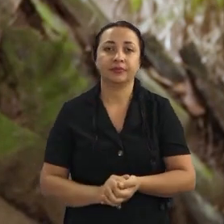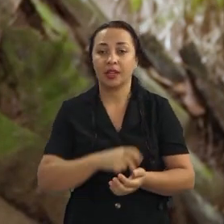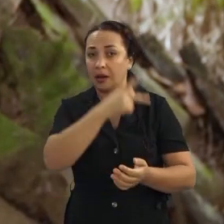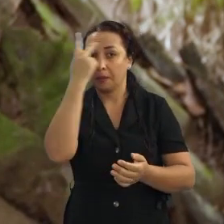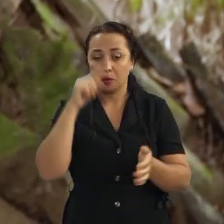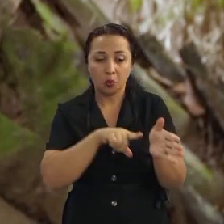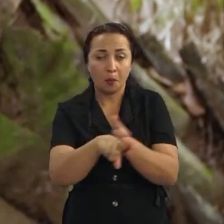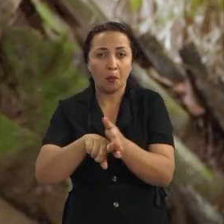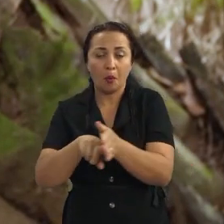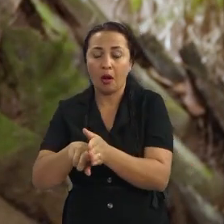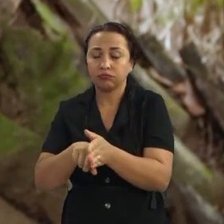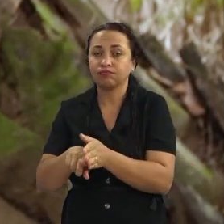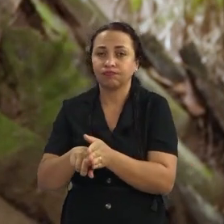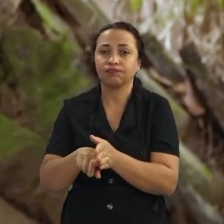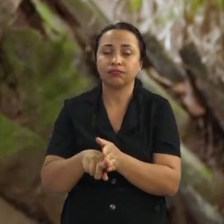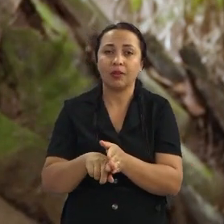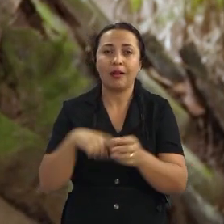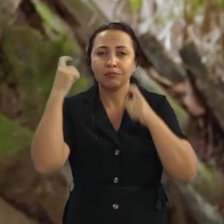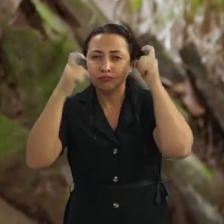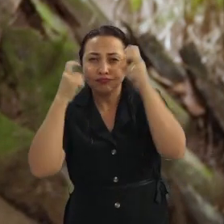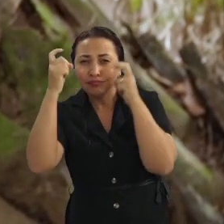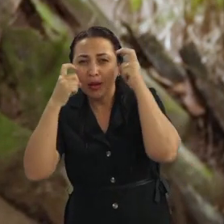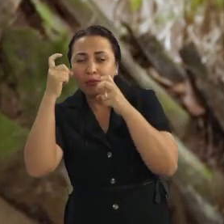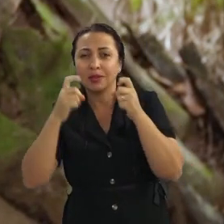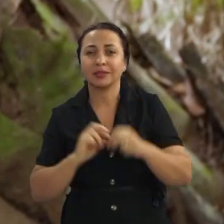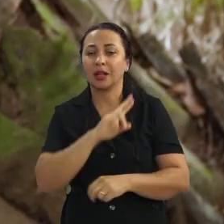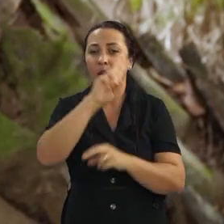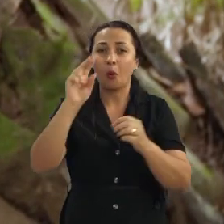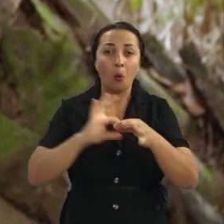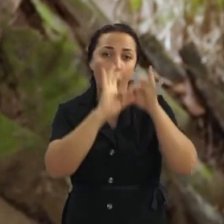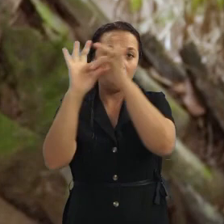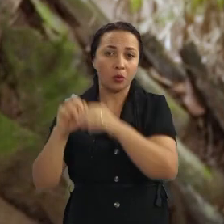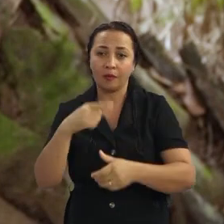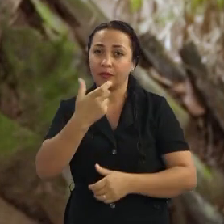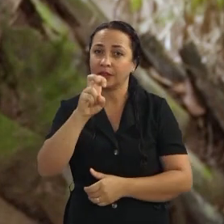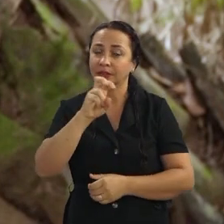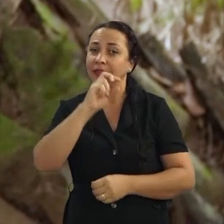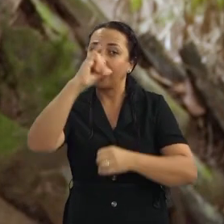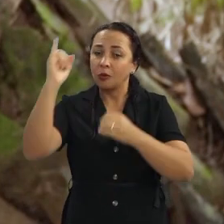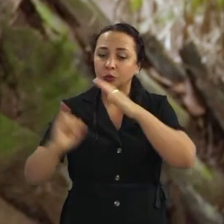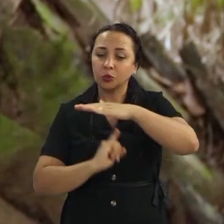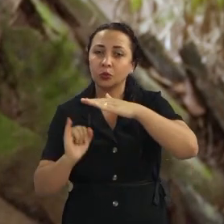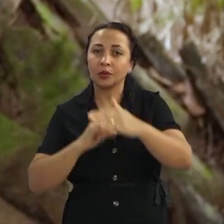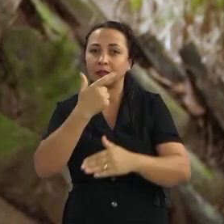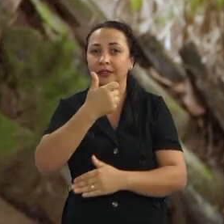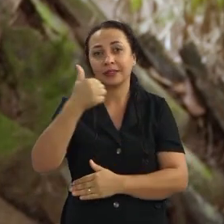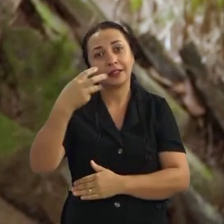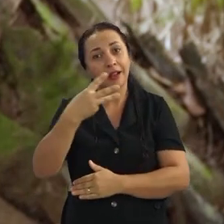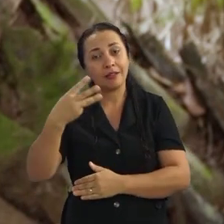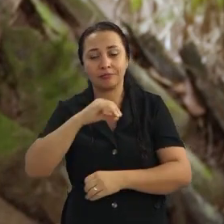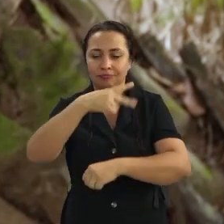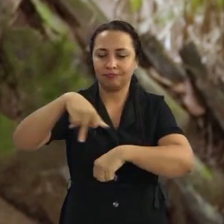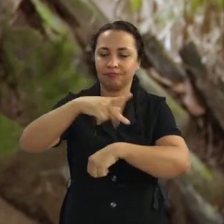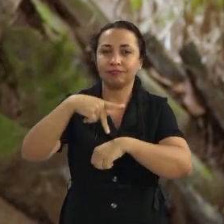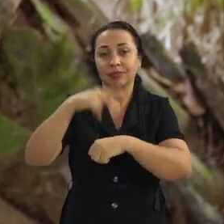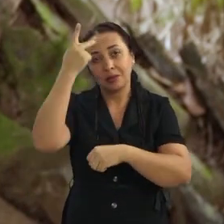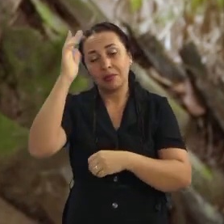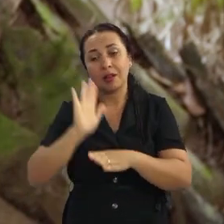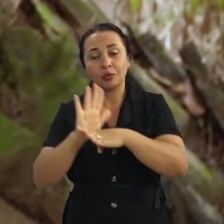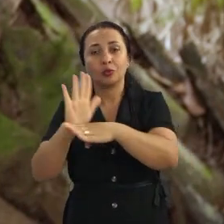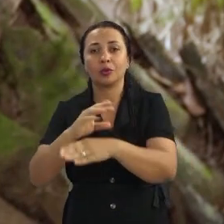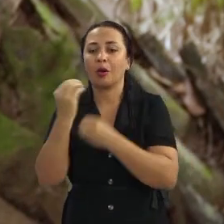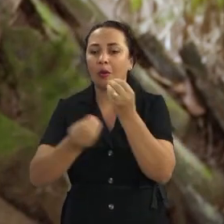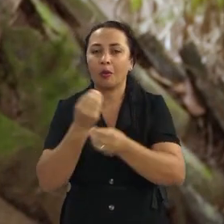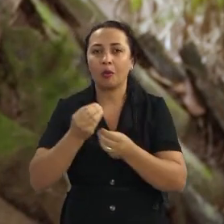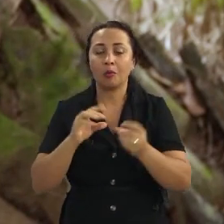fenômeno pesquisadores da Universidade Federal de Sergipe se uniram a 25 instituições em 13 países para descobrir a importância